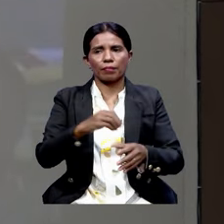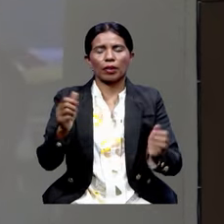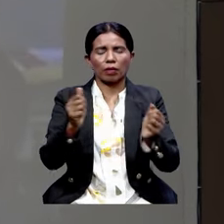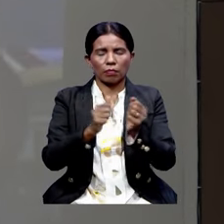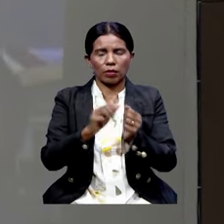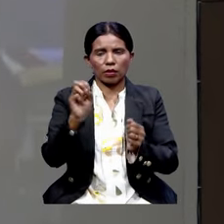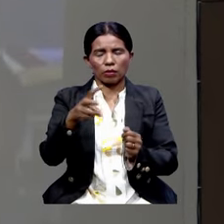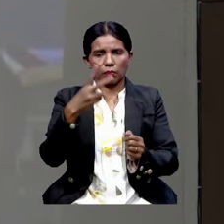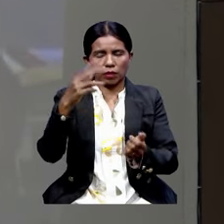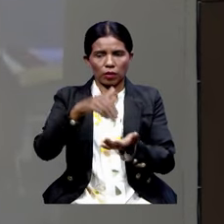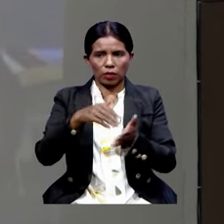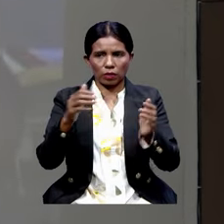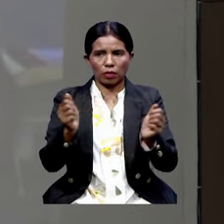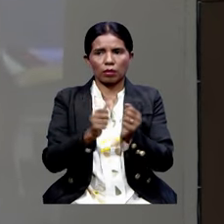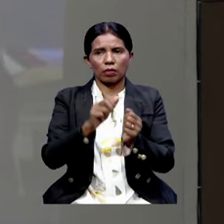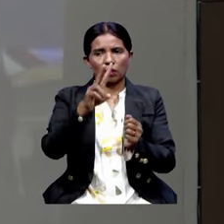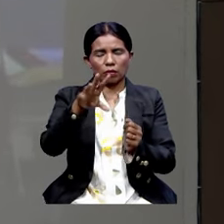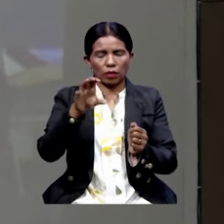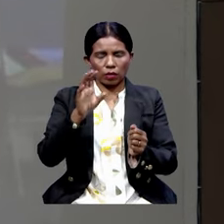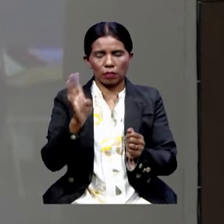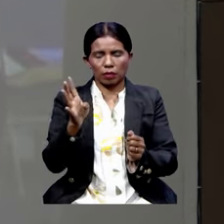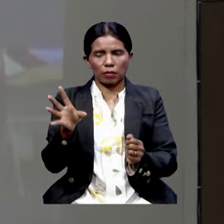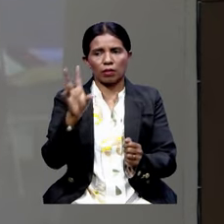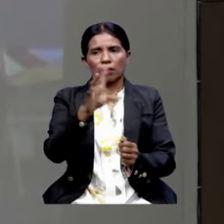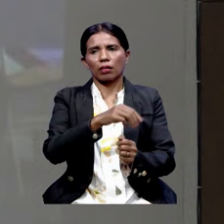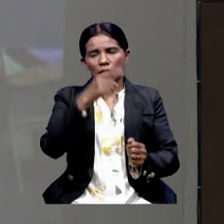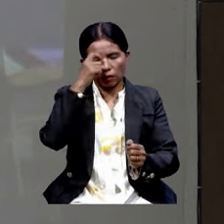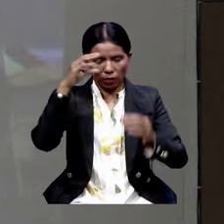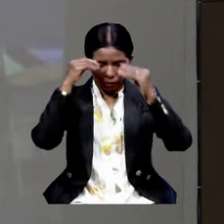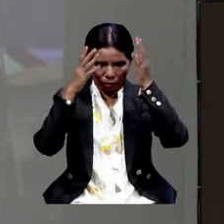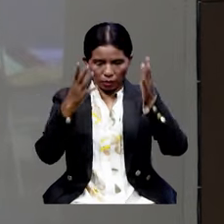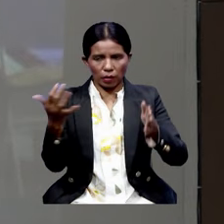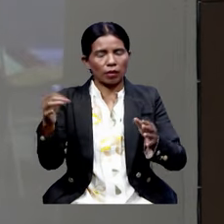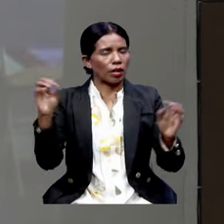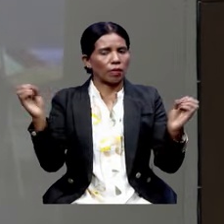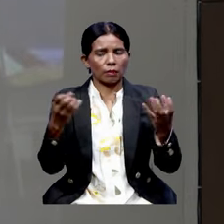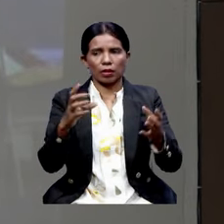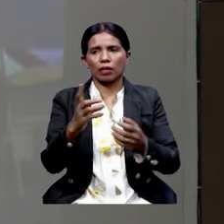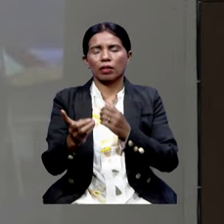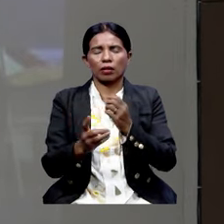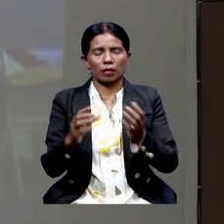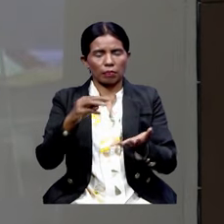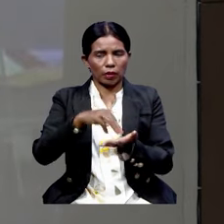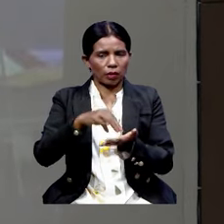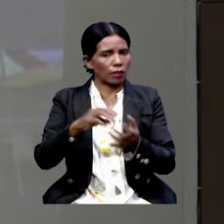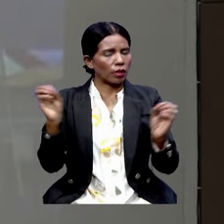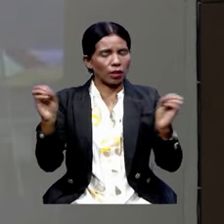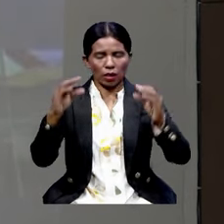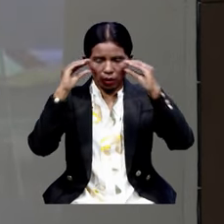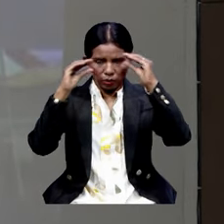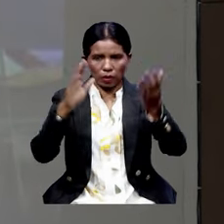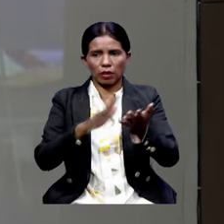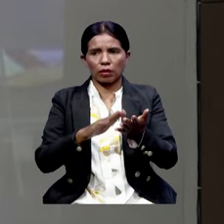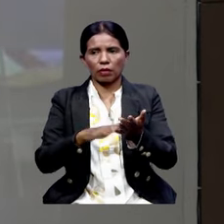reis em rua, o estudante ia muito 244 pessoas. Tamba professores lato, disciplina balum, lah norim. Escola ensino